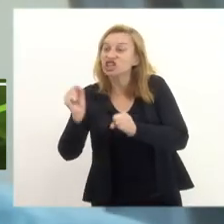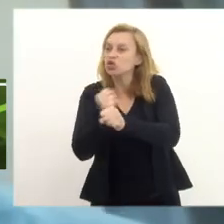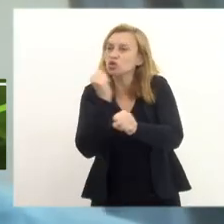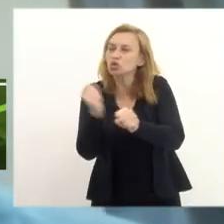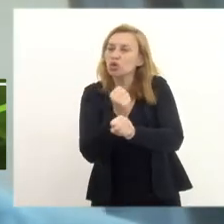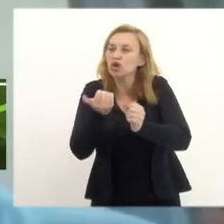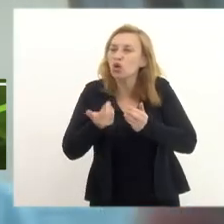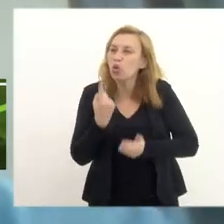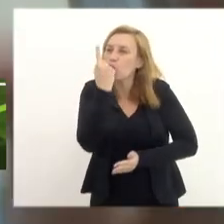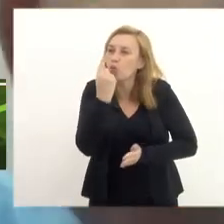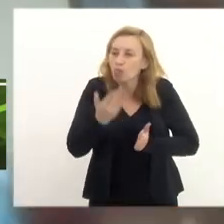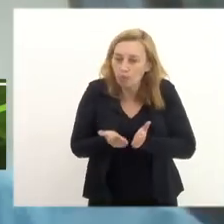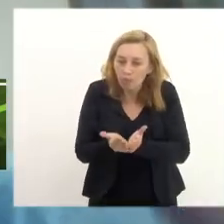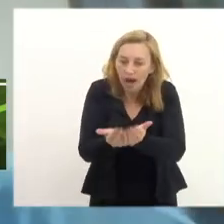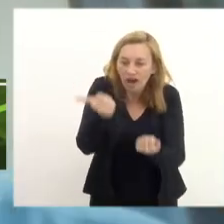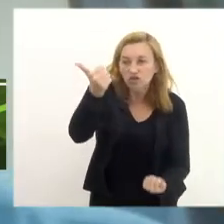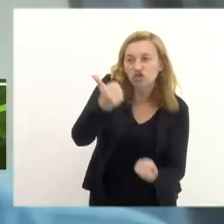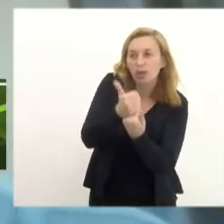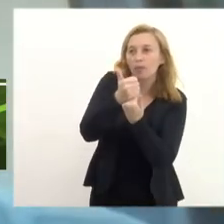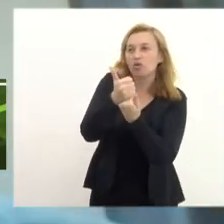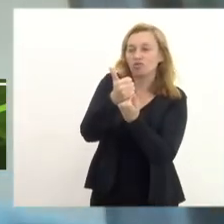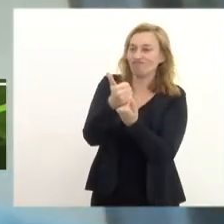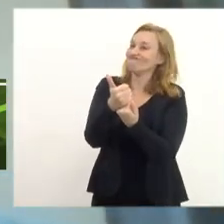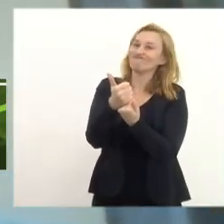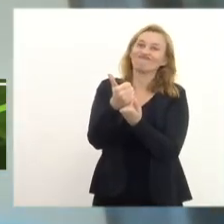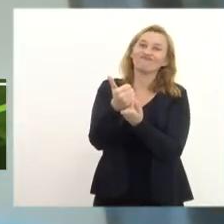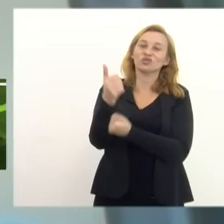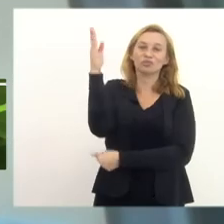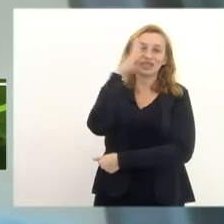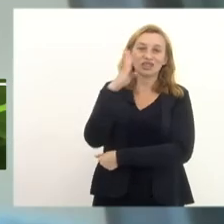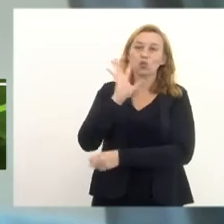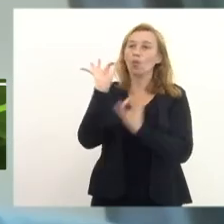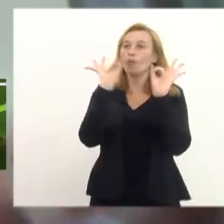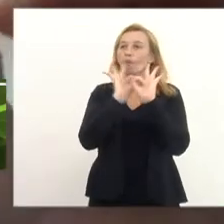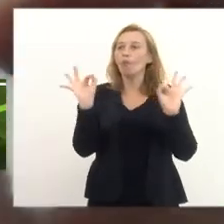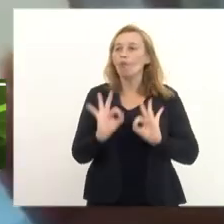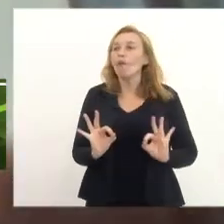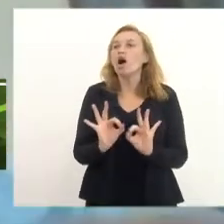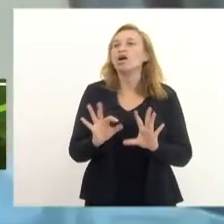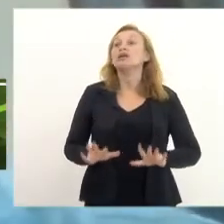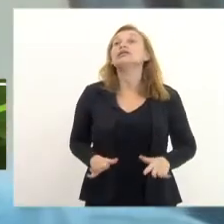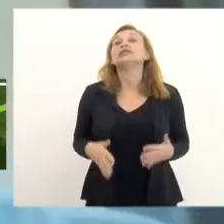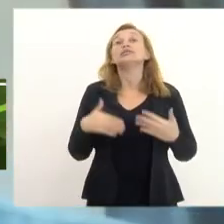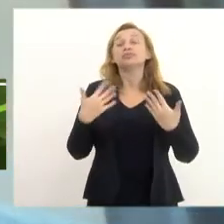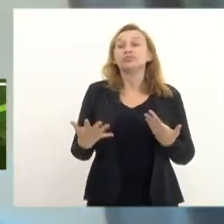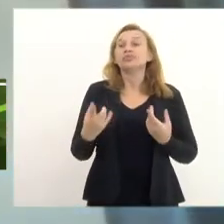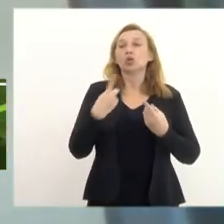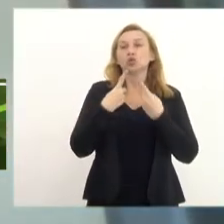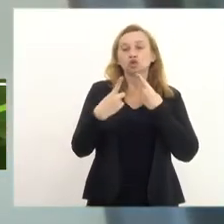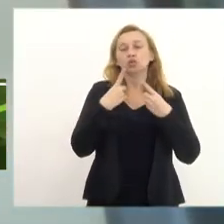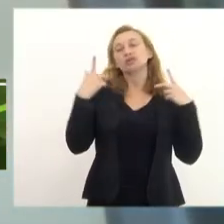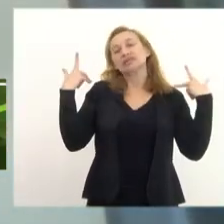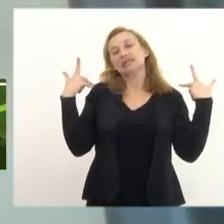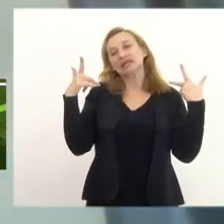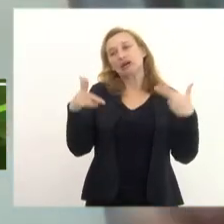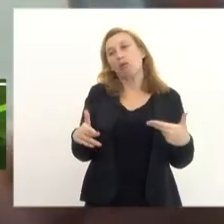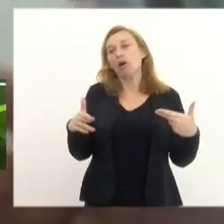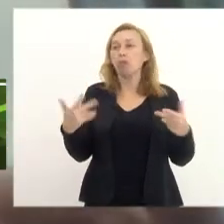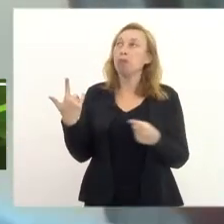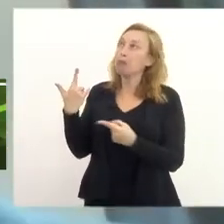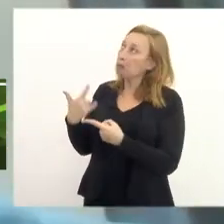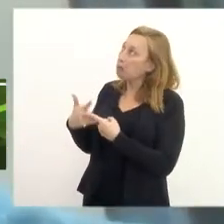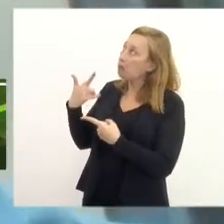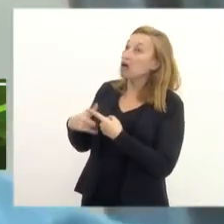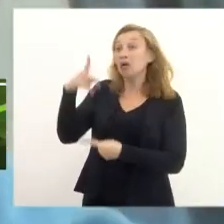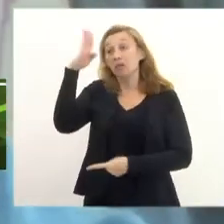barco de apoio, um barco de apoio no Brasil. E aí o discurso é sempre o mesmo. Ah, porque